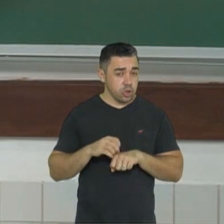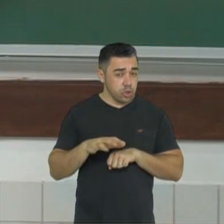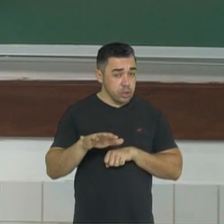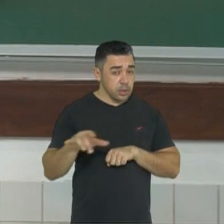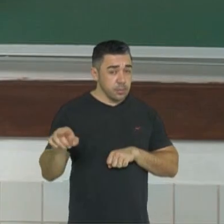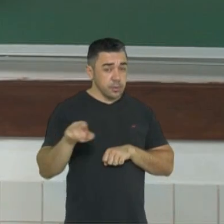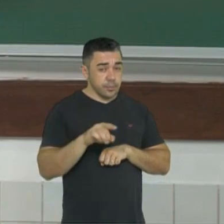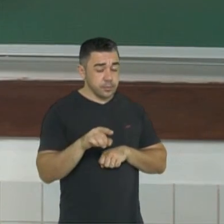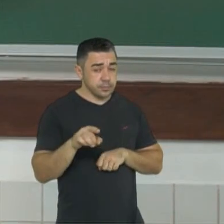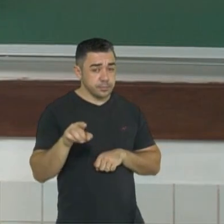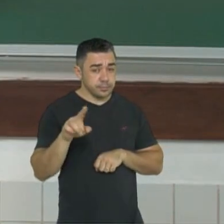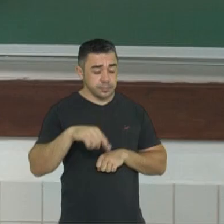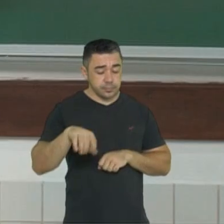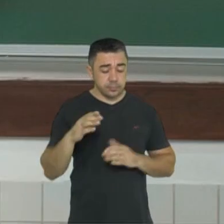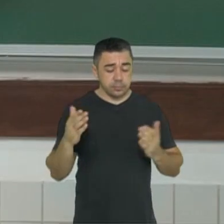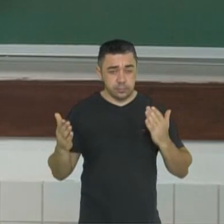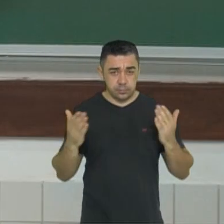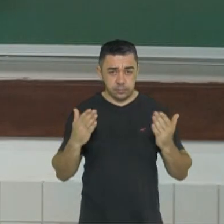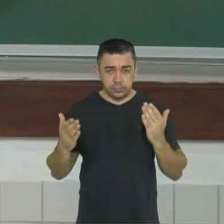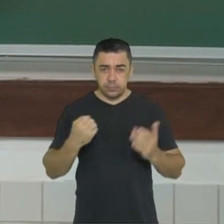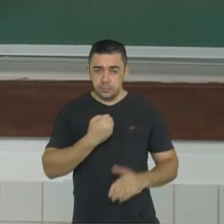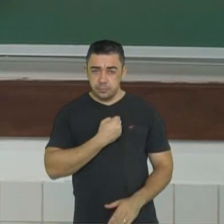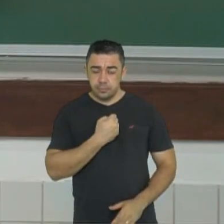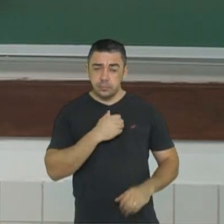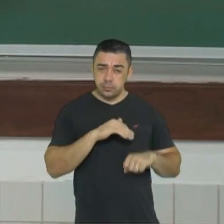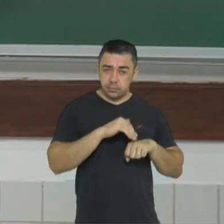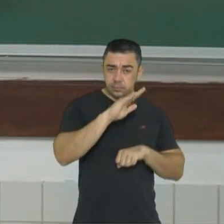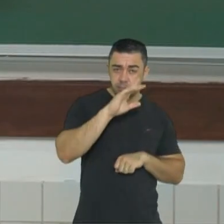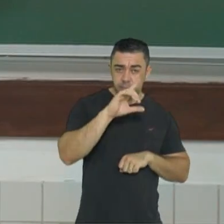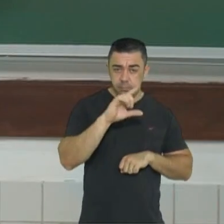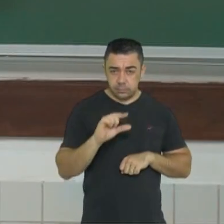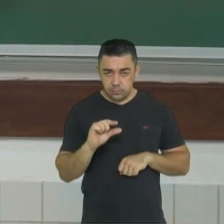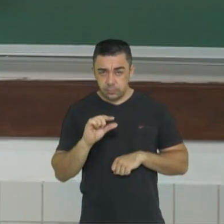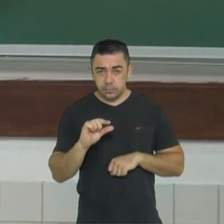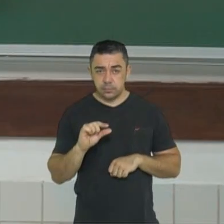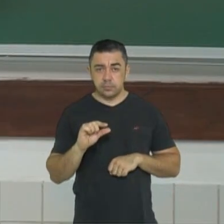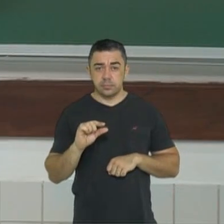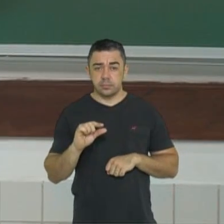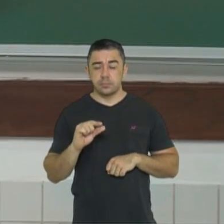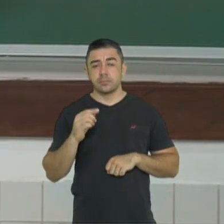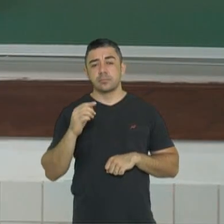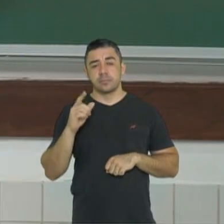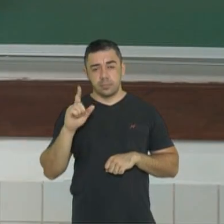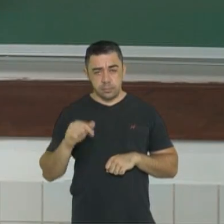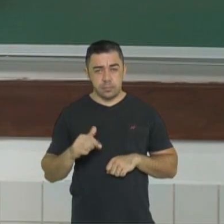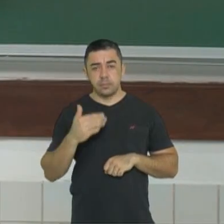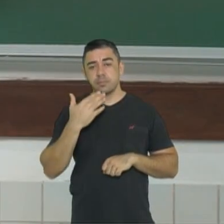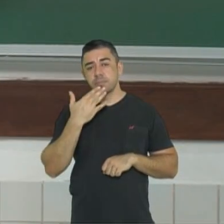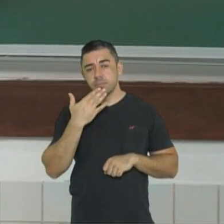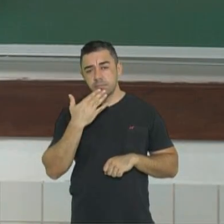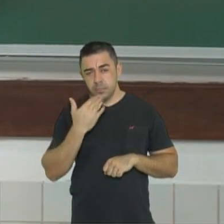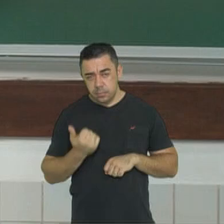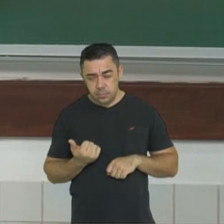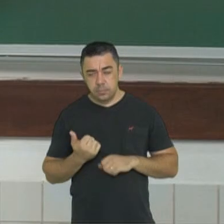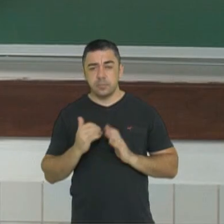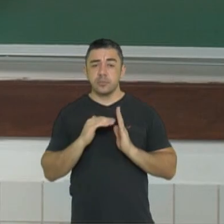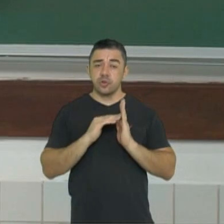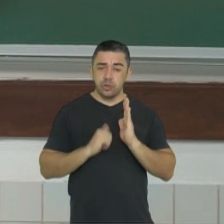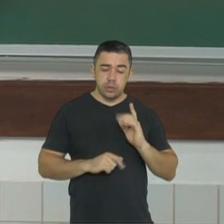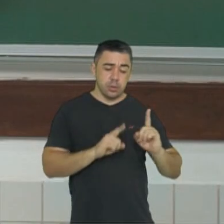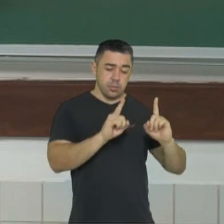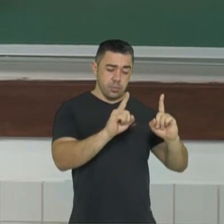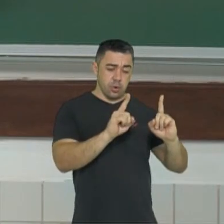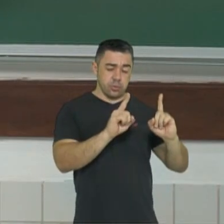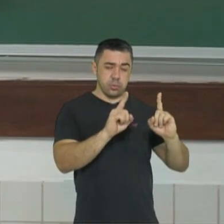dica para você e o número saber se ele é maior se ele é menor que o outro existe o módulo você